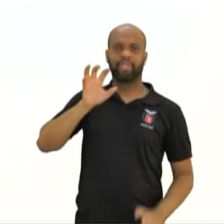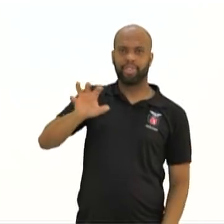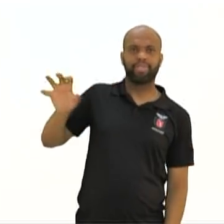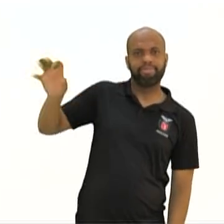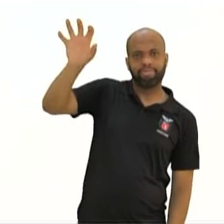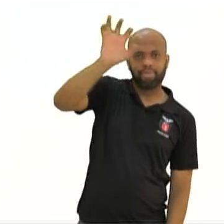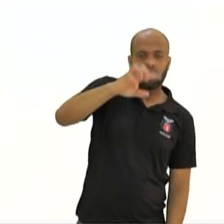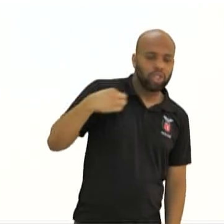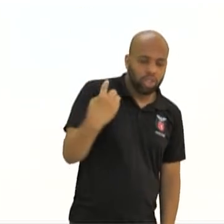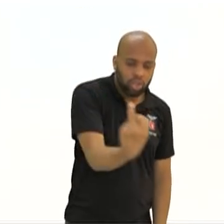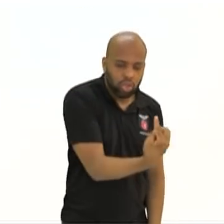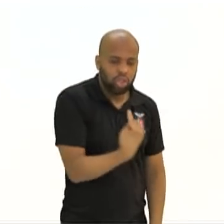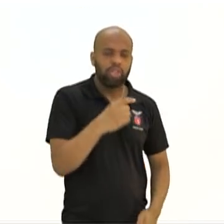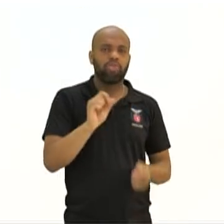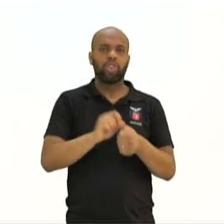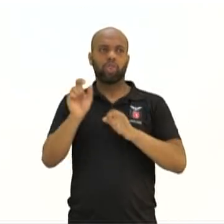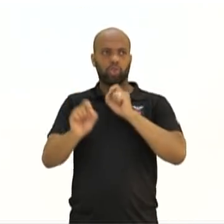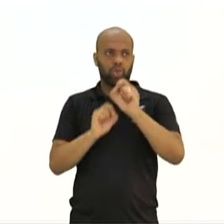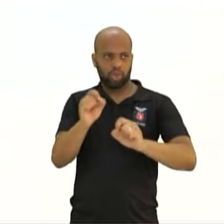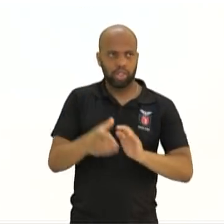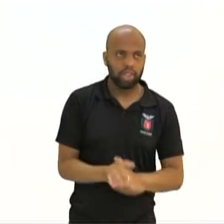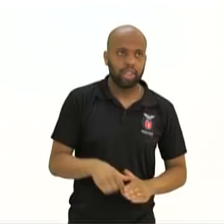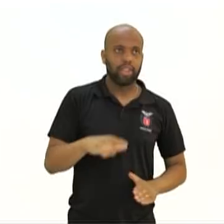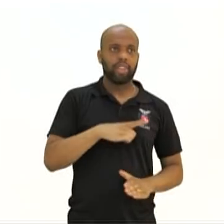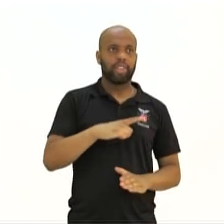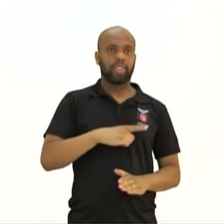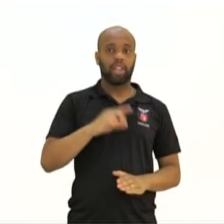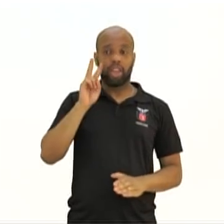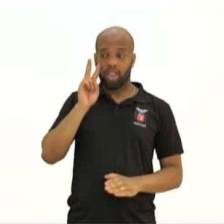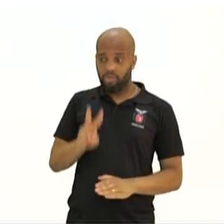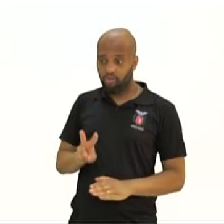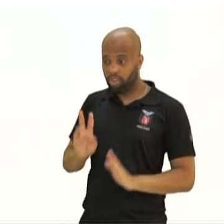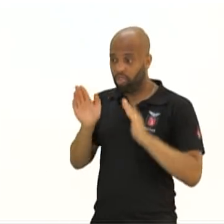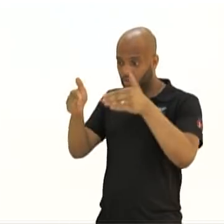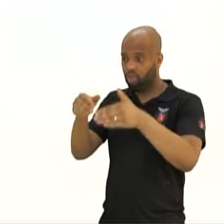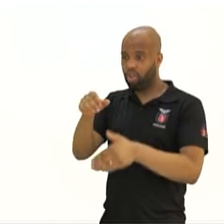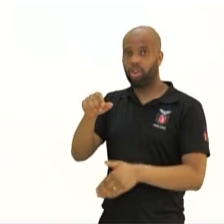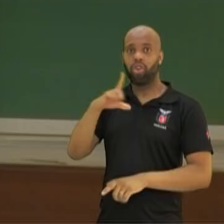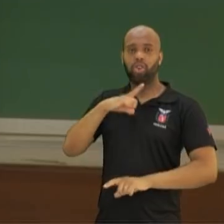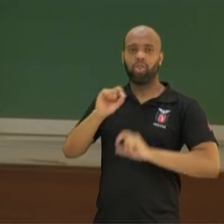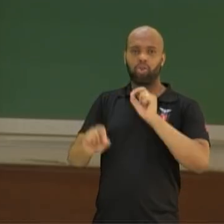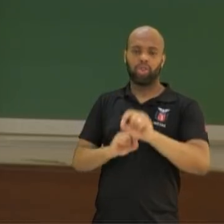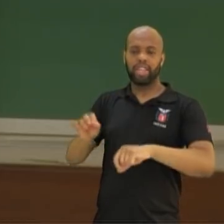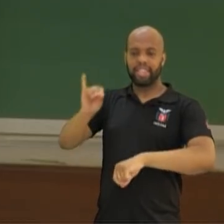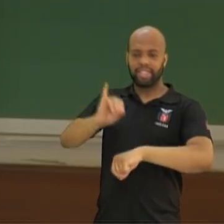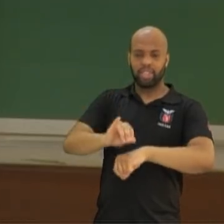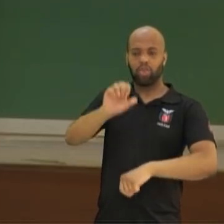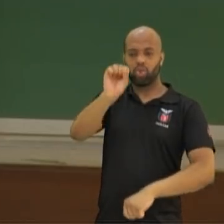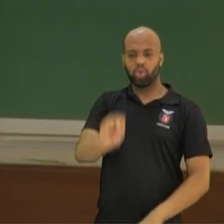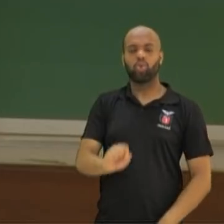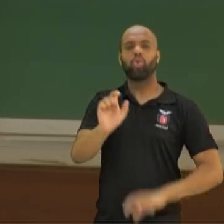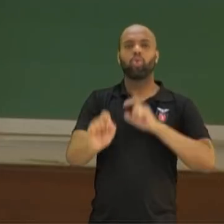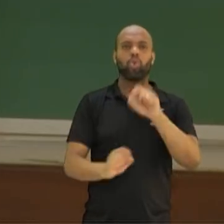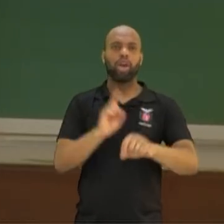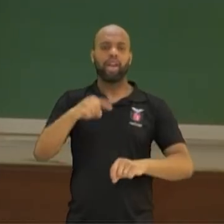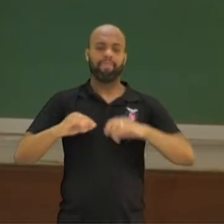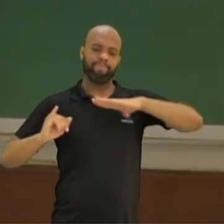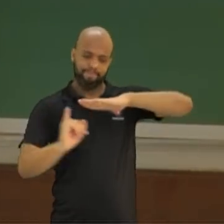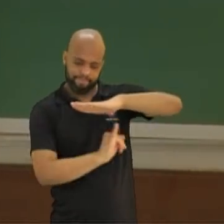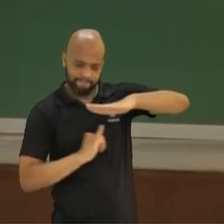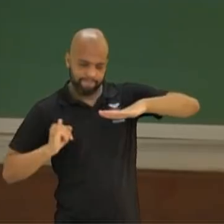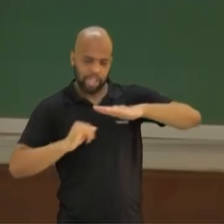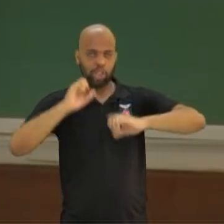onde nós levantamos literalmente o moral para a região centro-sul no seguinte aspecto, que é a